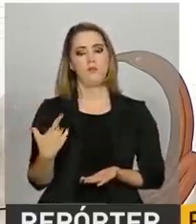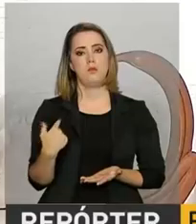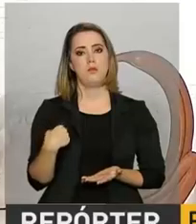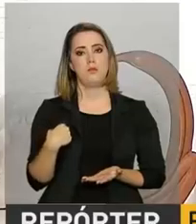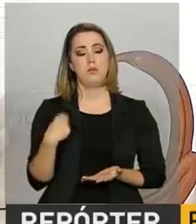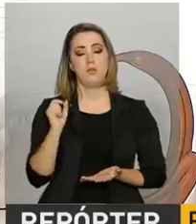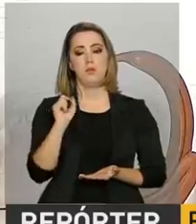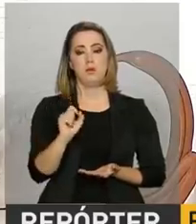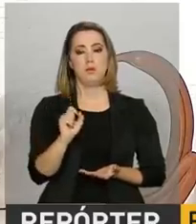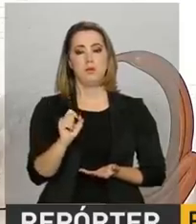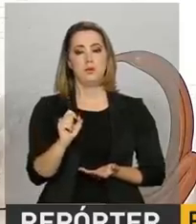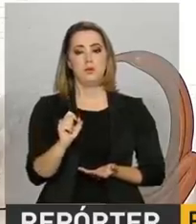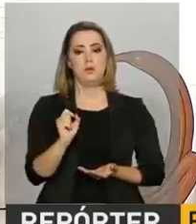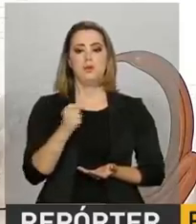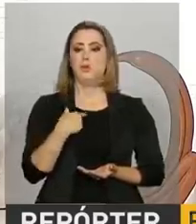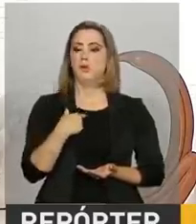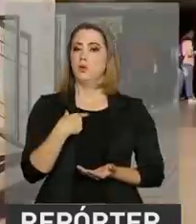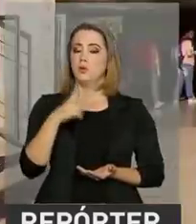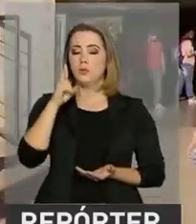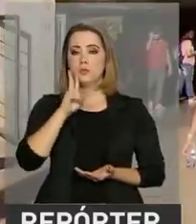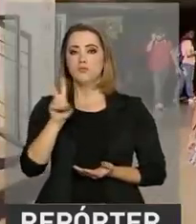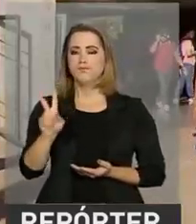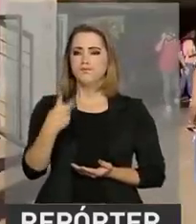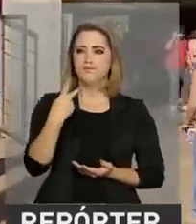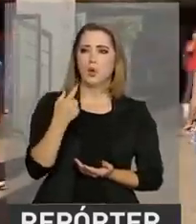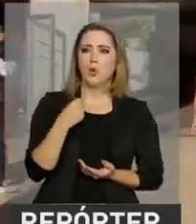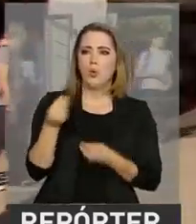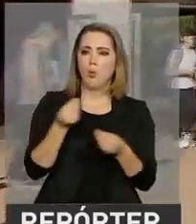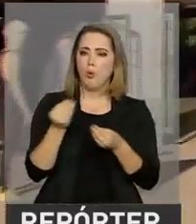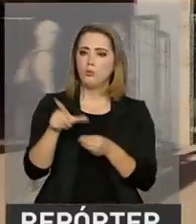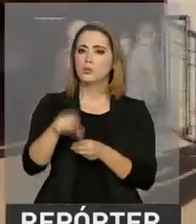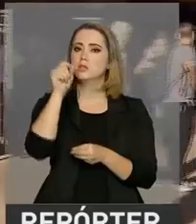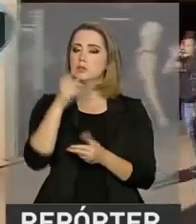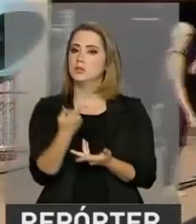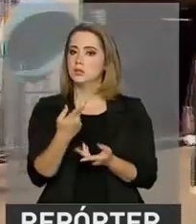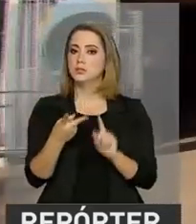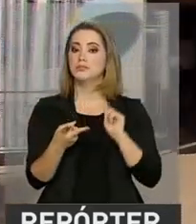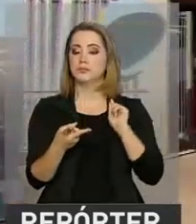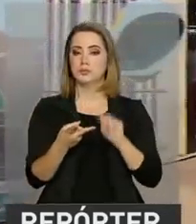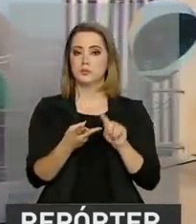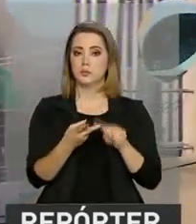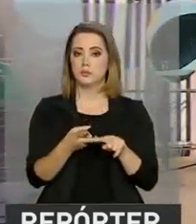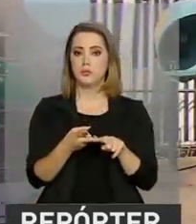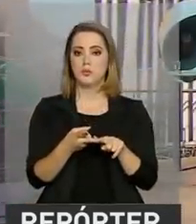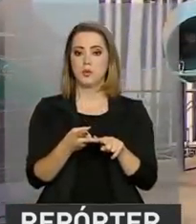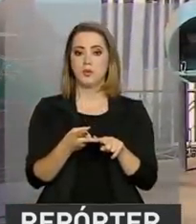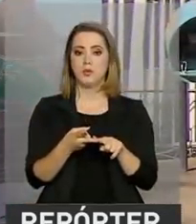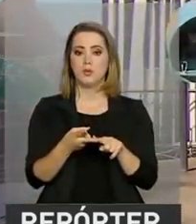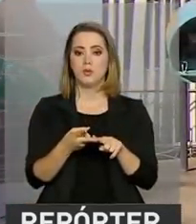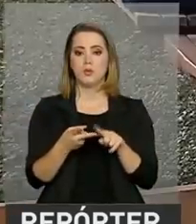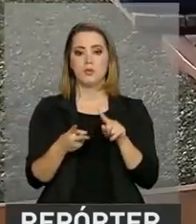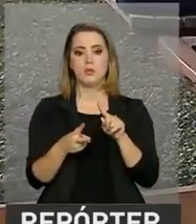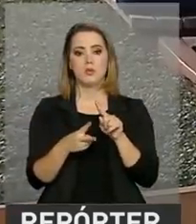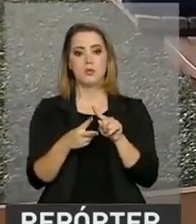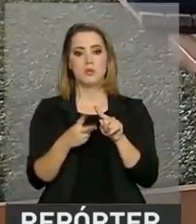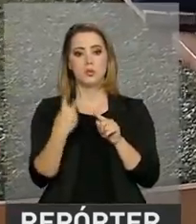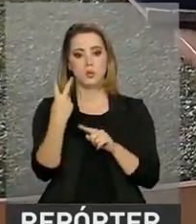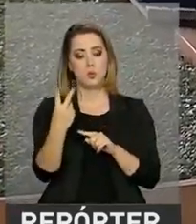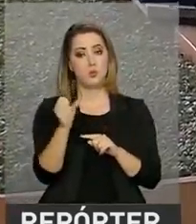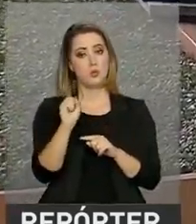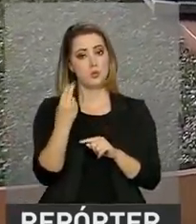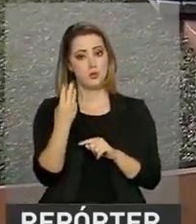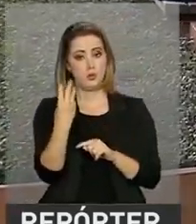eh nas suas aptidões profissionais o segundo eh ele tem que ter pelo menos duas ou três opções de